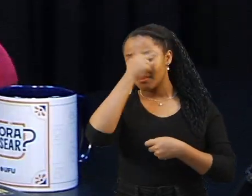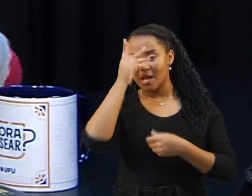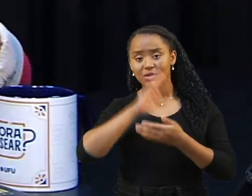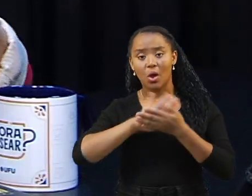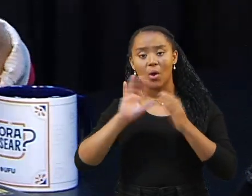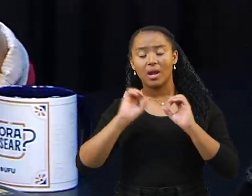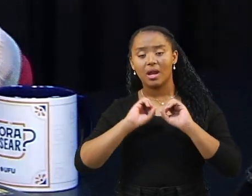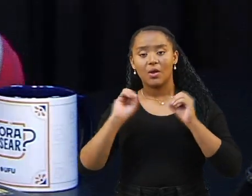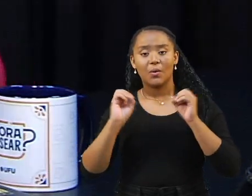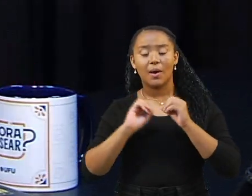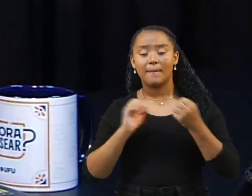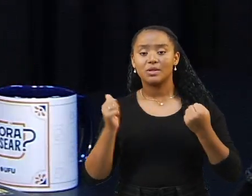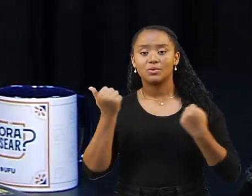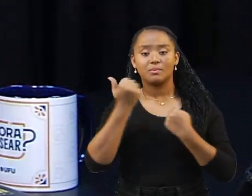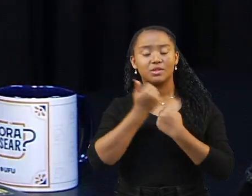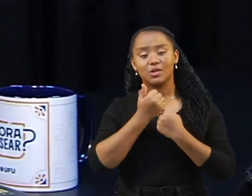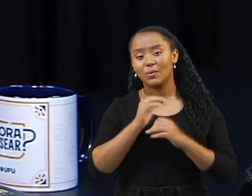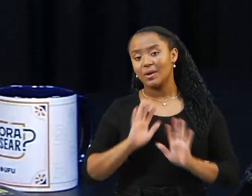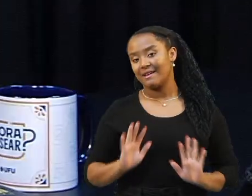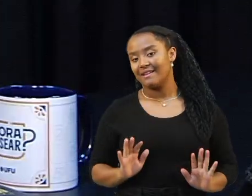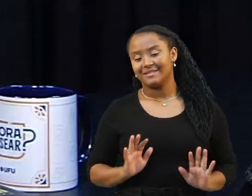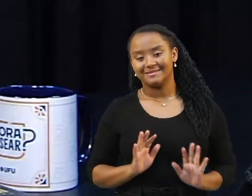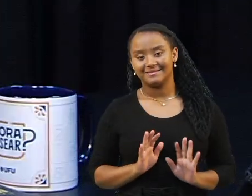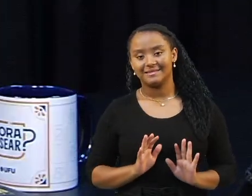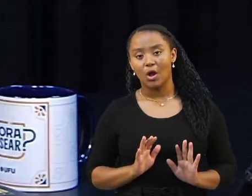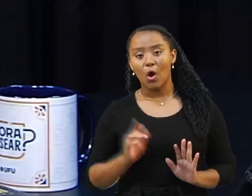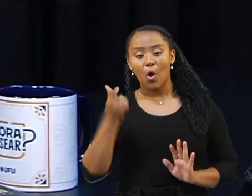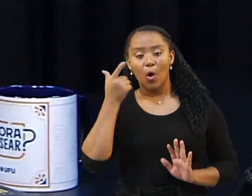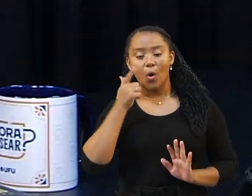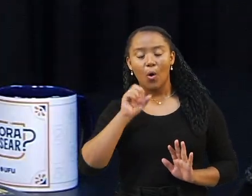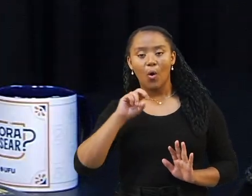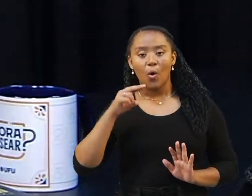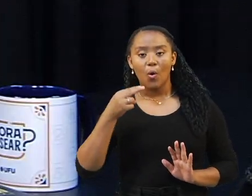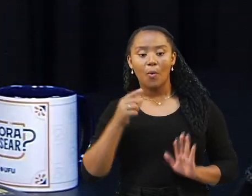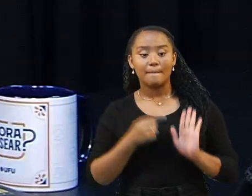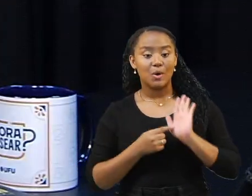substituí-lo ou traduzir a vida para ele. Então, eu lembro que eu tinha